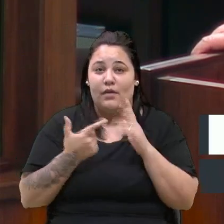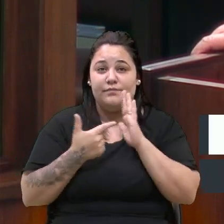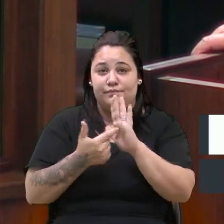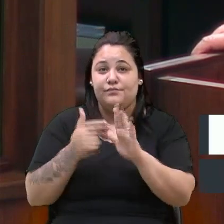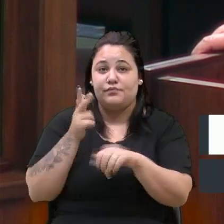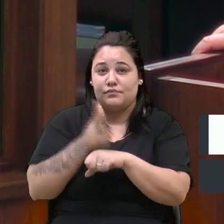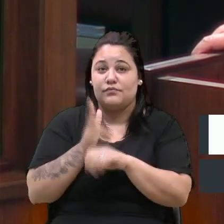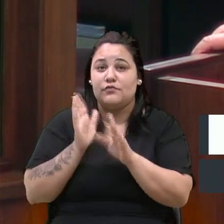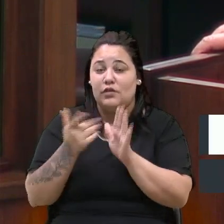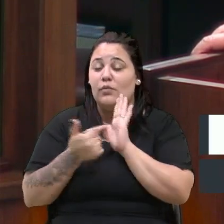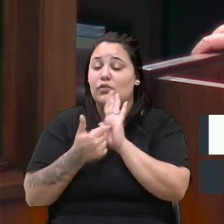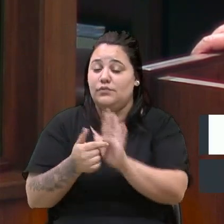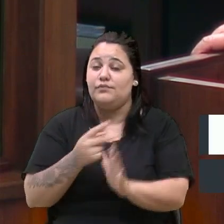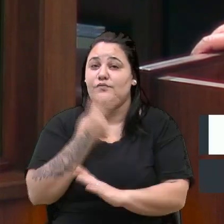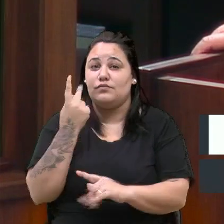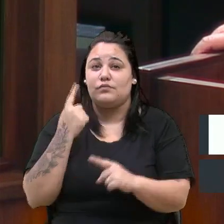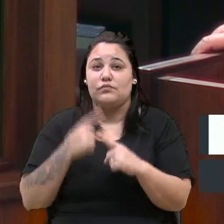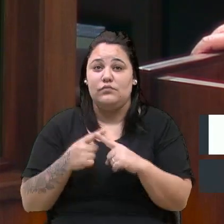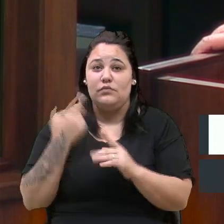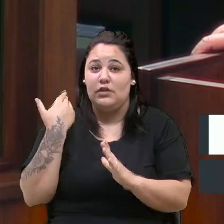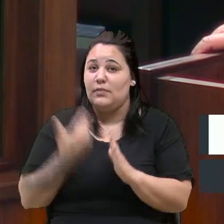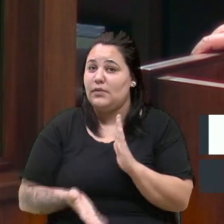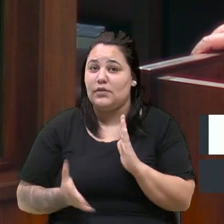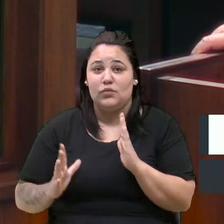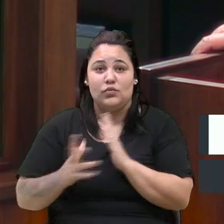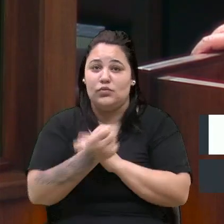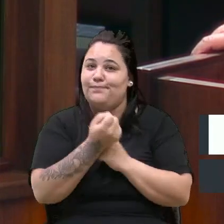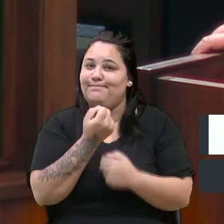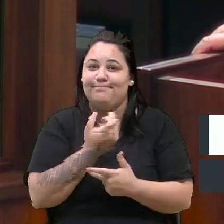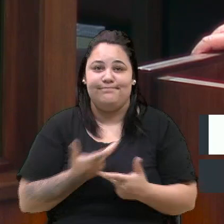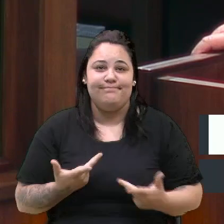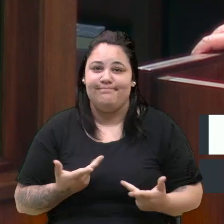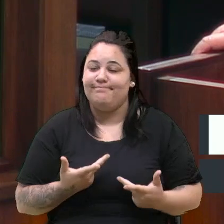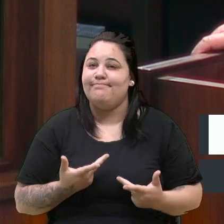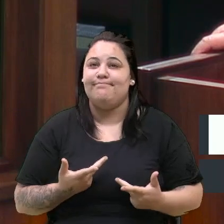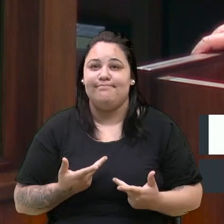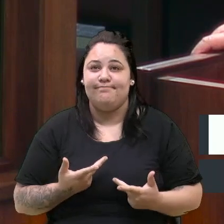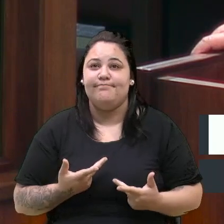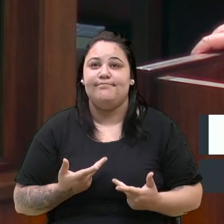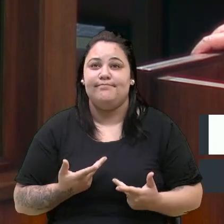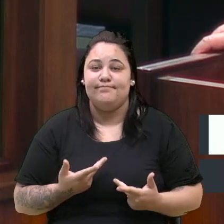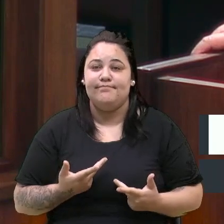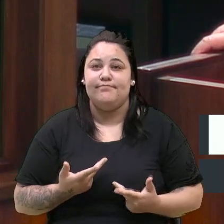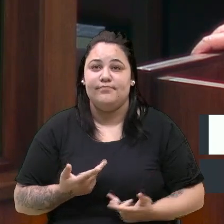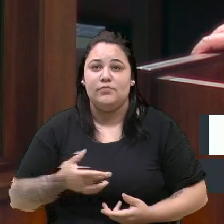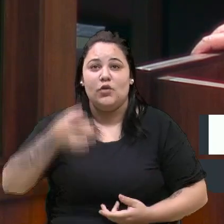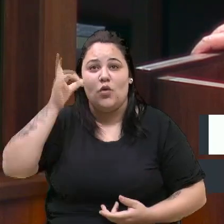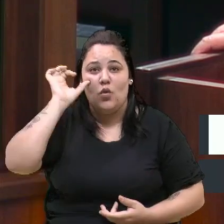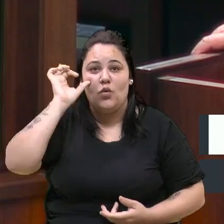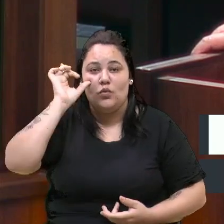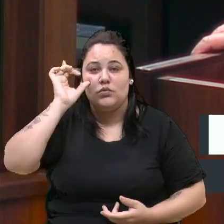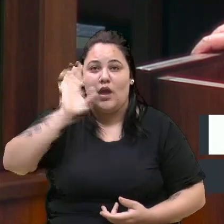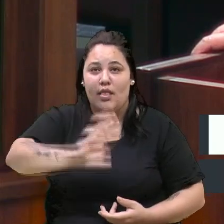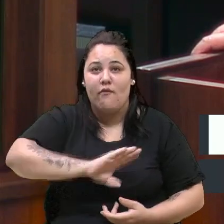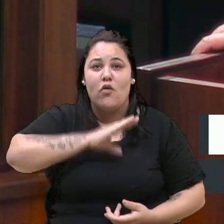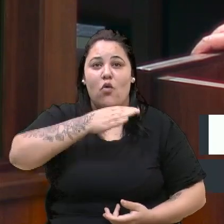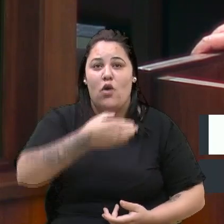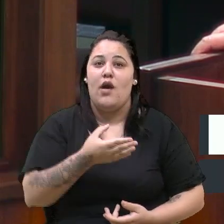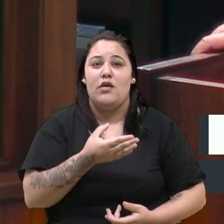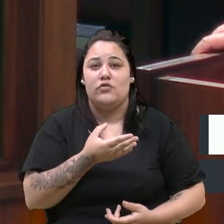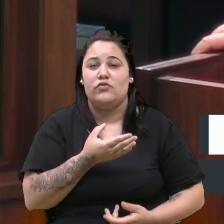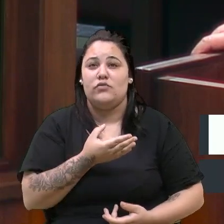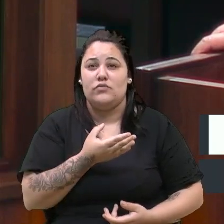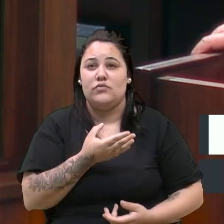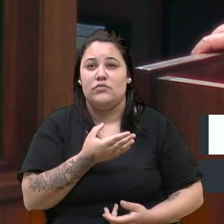2 vezes, que ela perdeu tudo lá. E ontem ela se encorajou e foi até